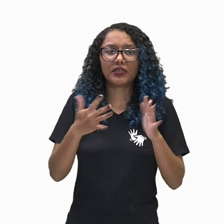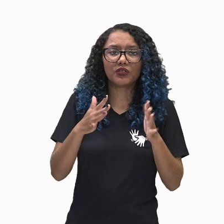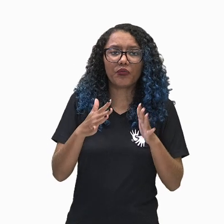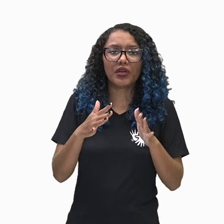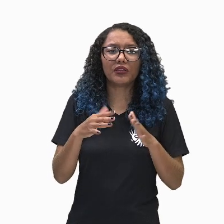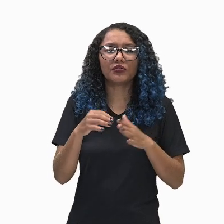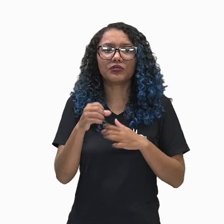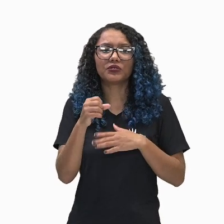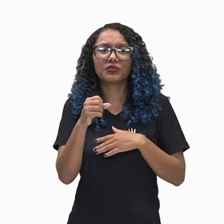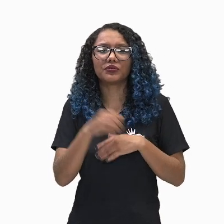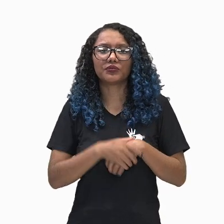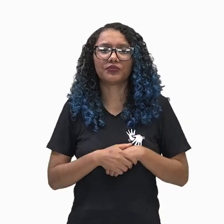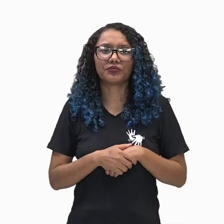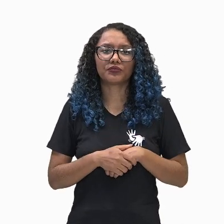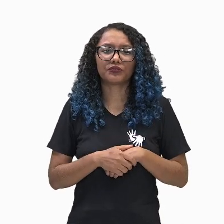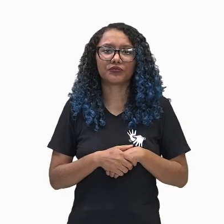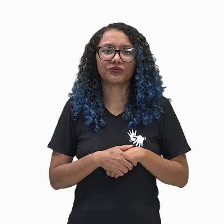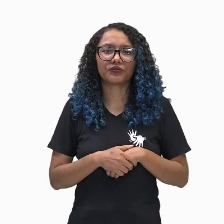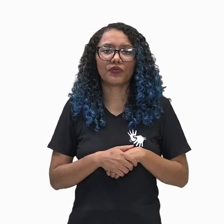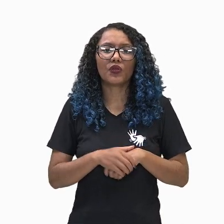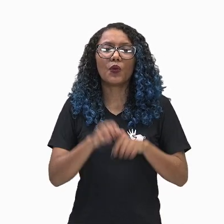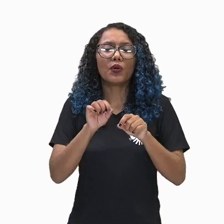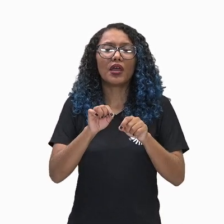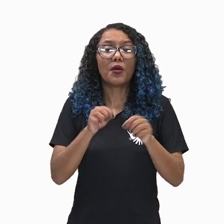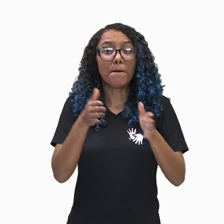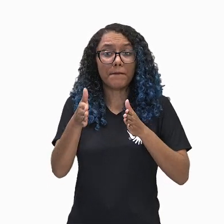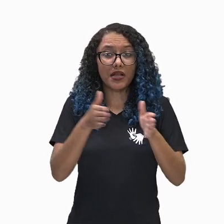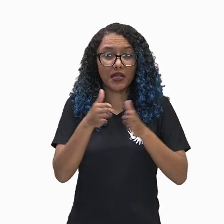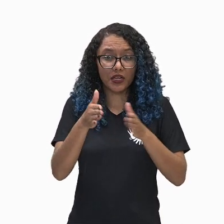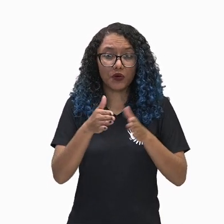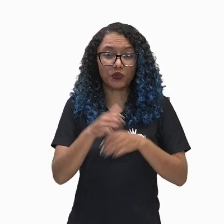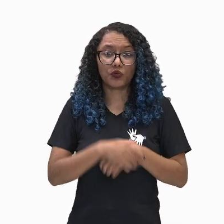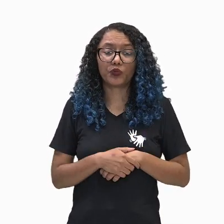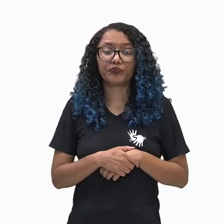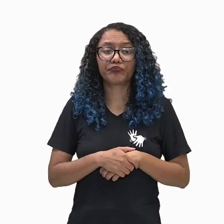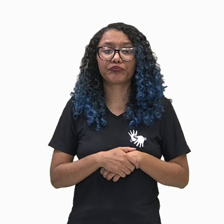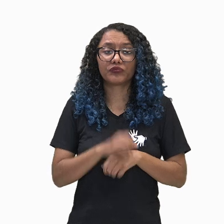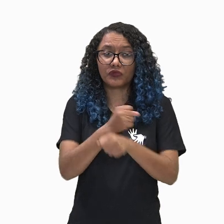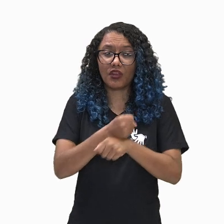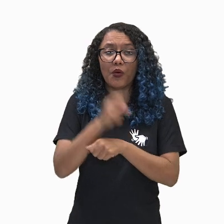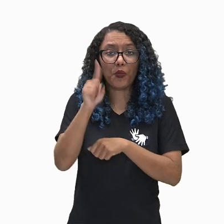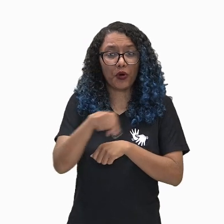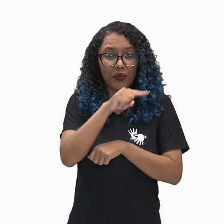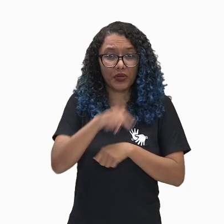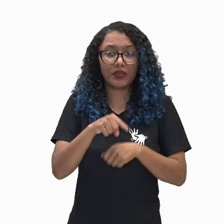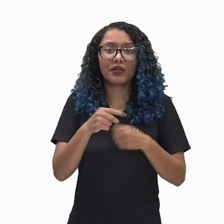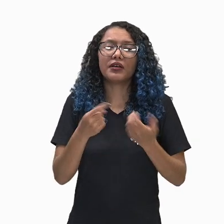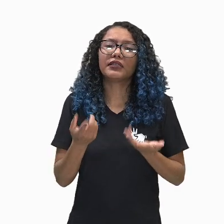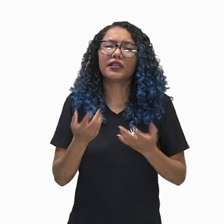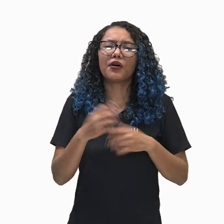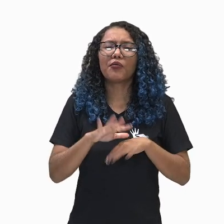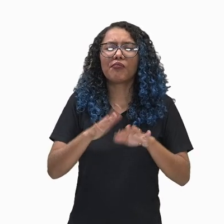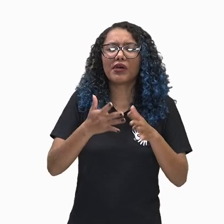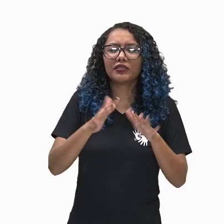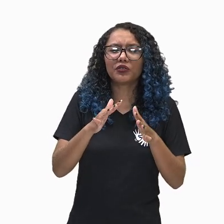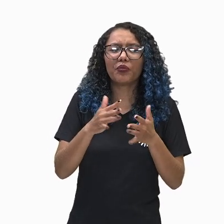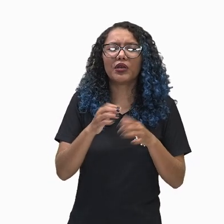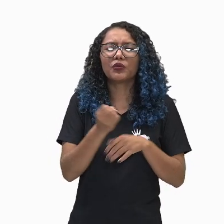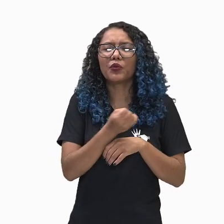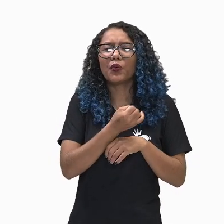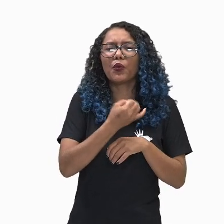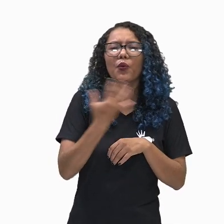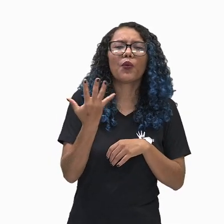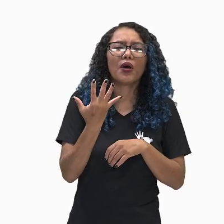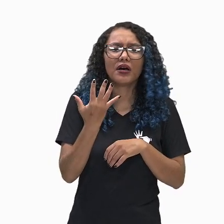a importação de escravos, estima-se que o tráfico negreiro tenha trazido para o país cerca